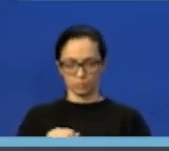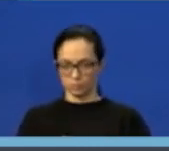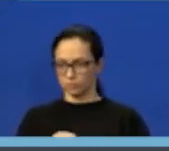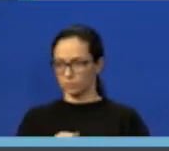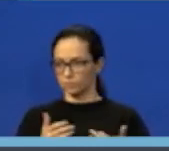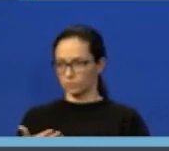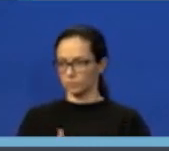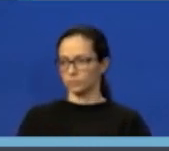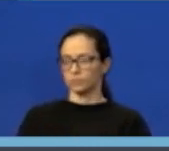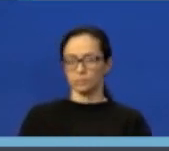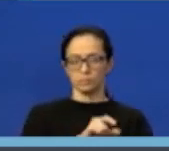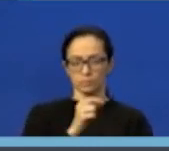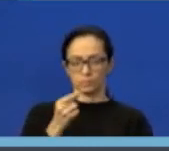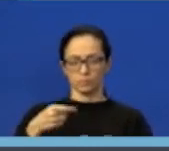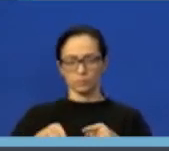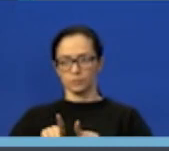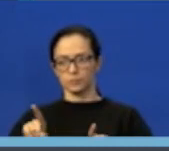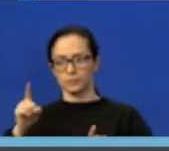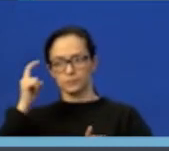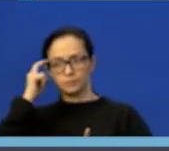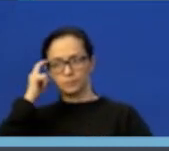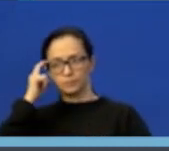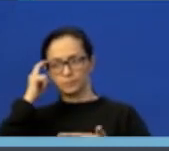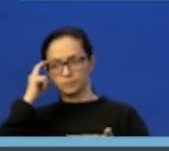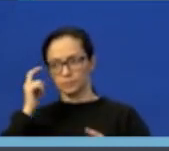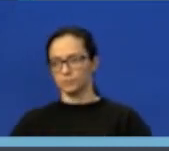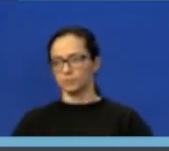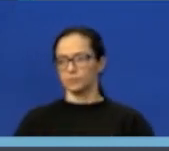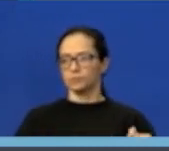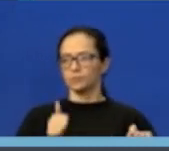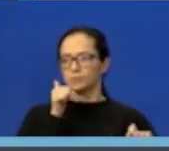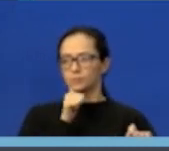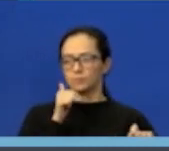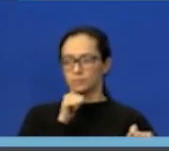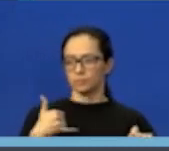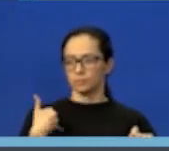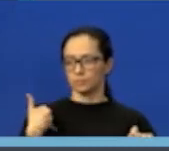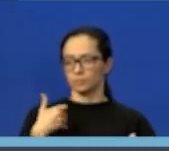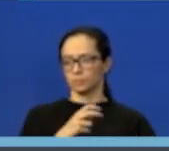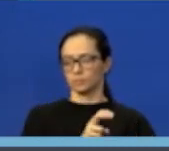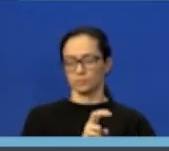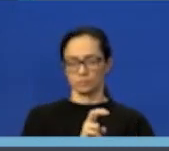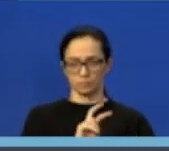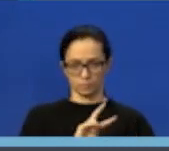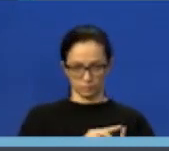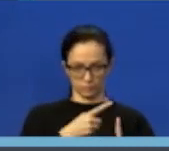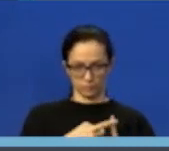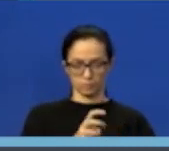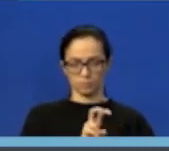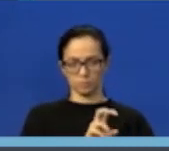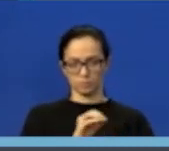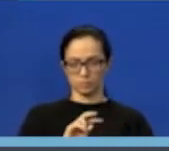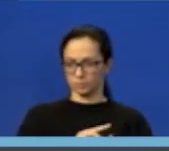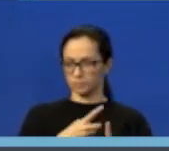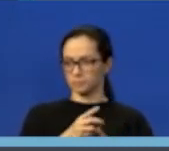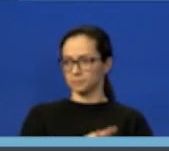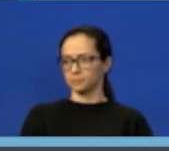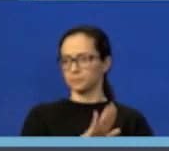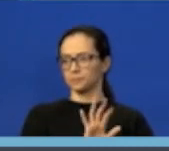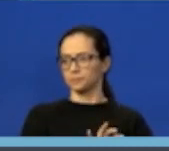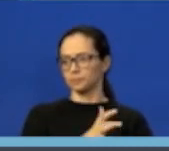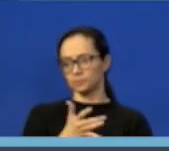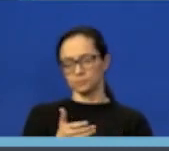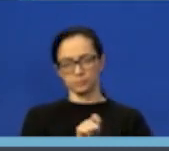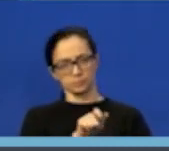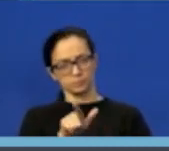as alternativas abaixo e identifica a alternativa incorreta. Letra A. Mulheres adultas têm 50 vezes mais chance de adquirir